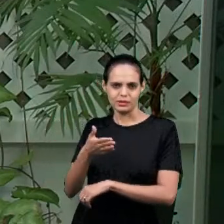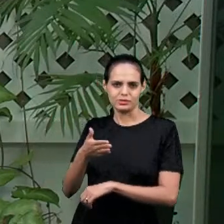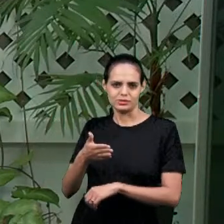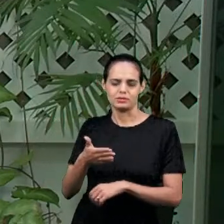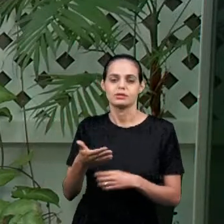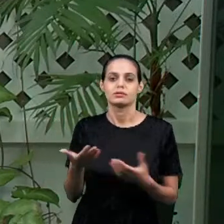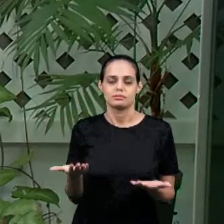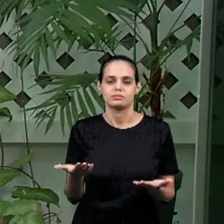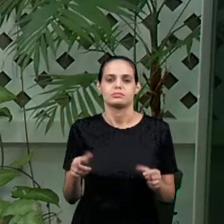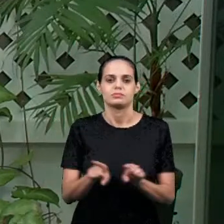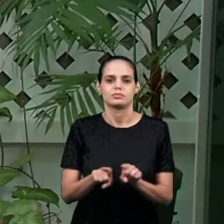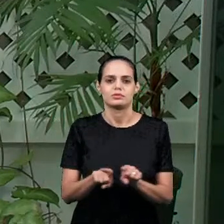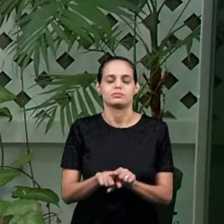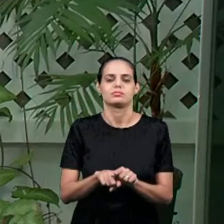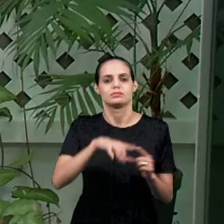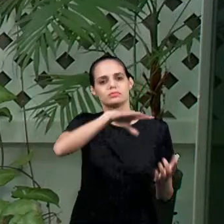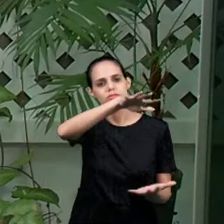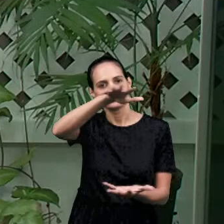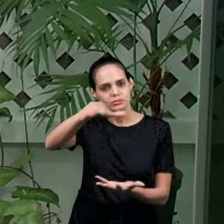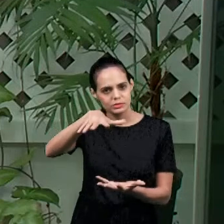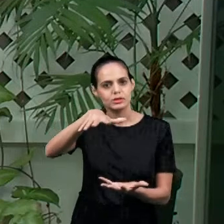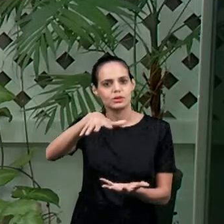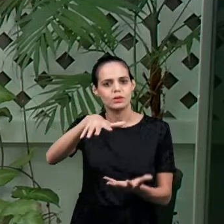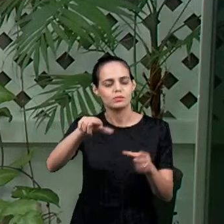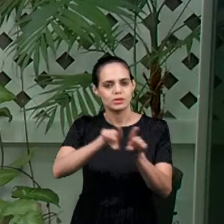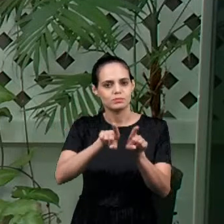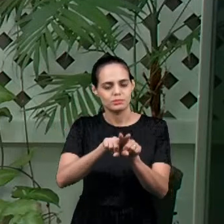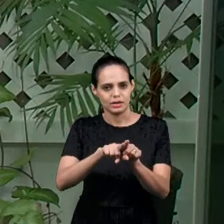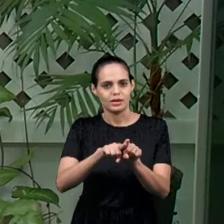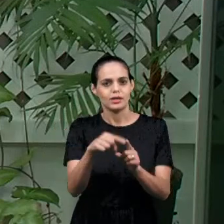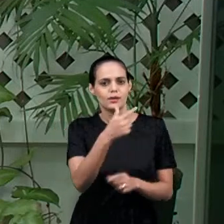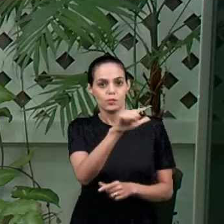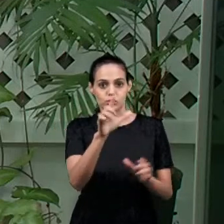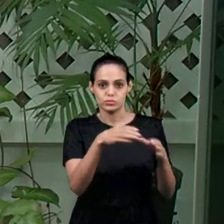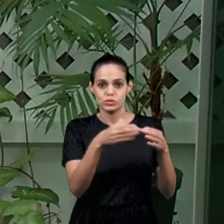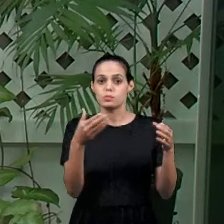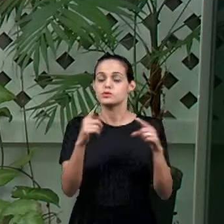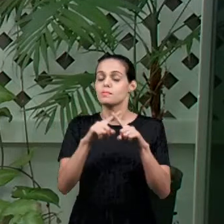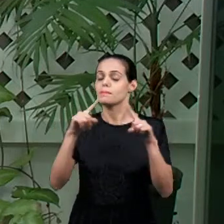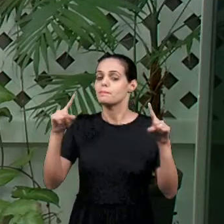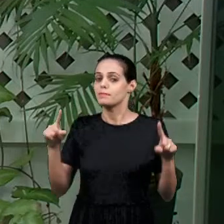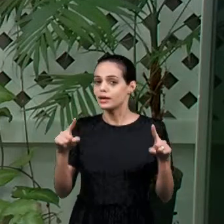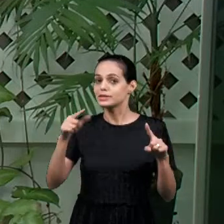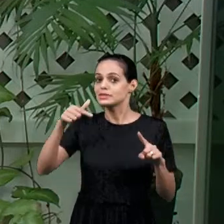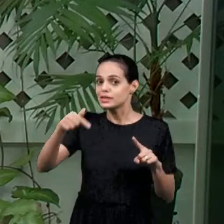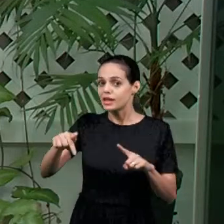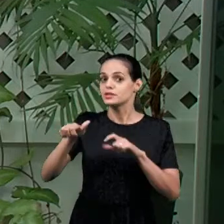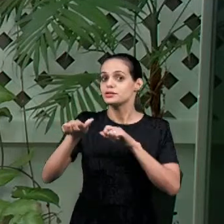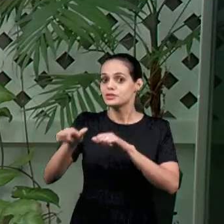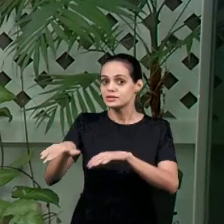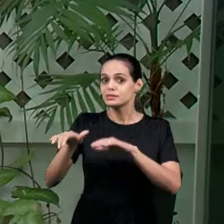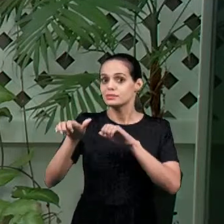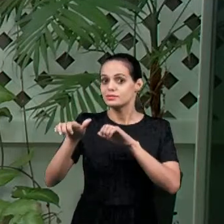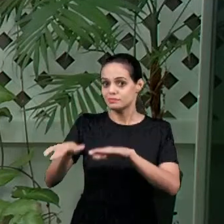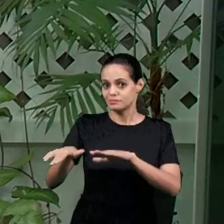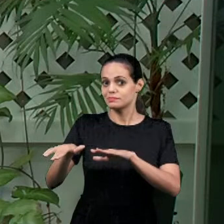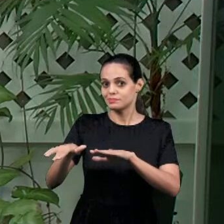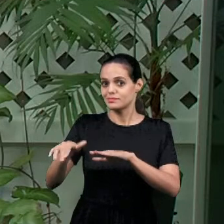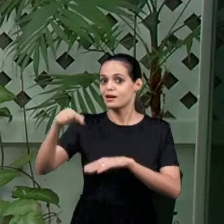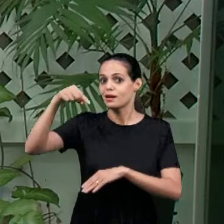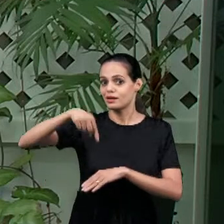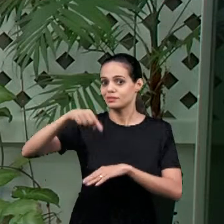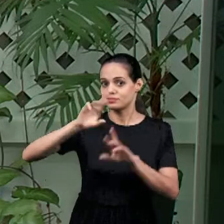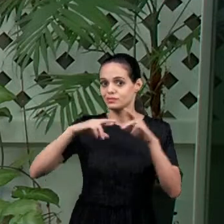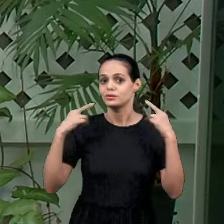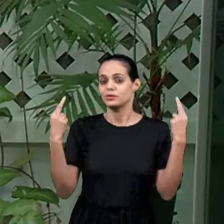transmitir para outros grupos. Mas dia 7 de setembro estaremos reunidos para isso. Vamos mostrar esse tesouro que é a palavra.